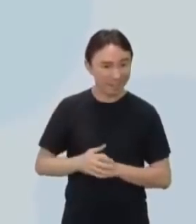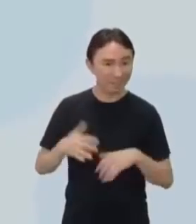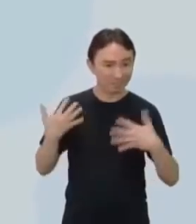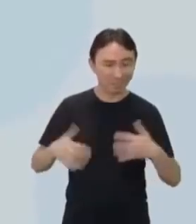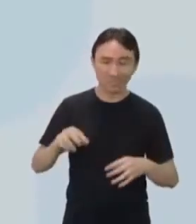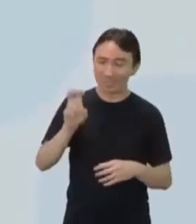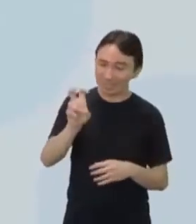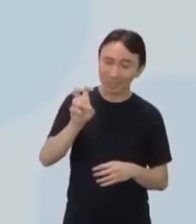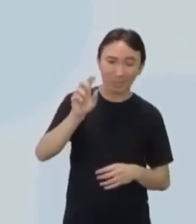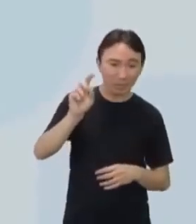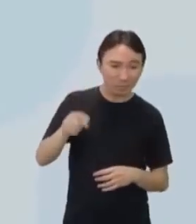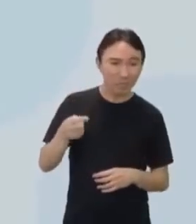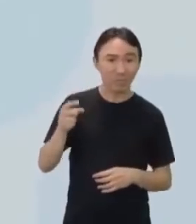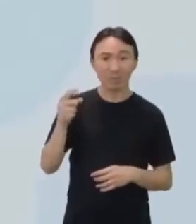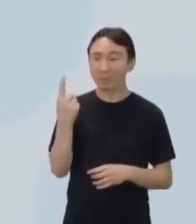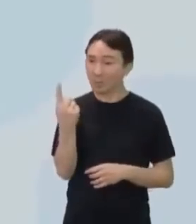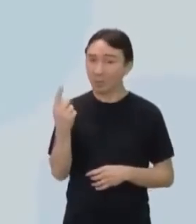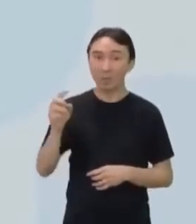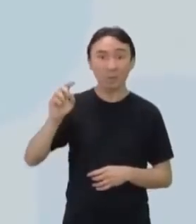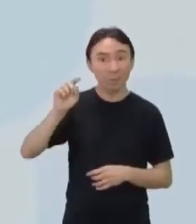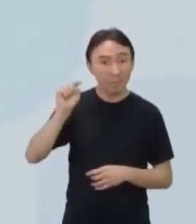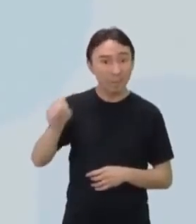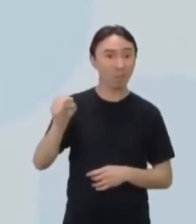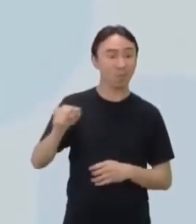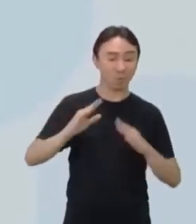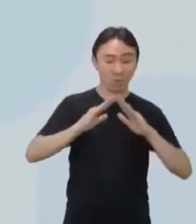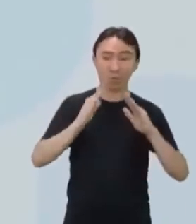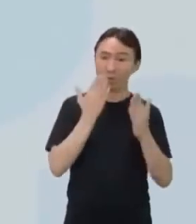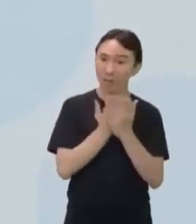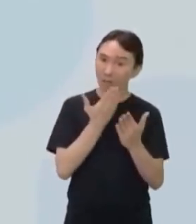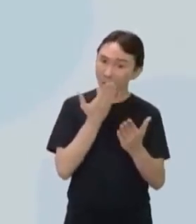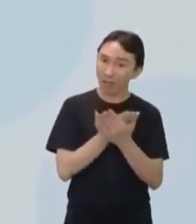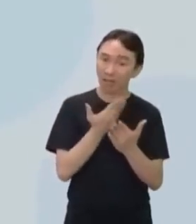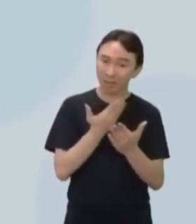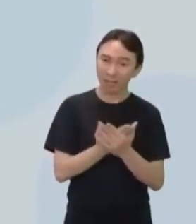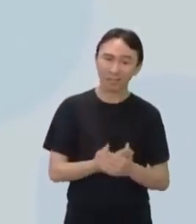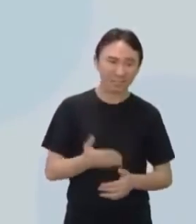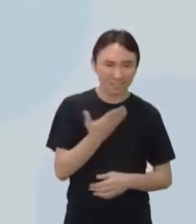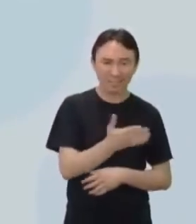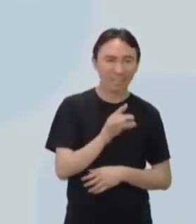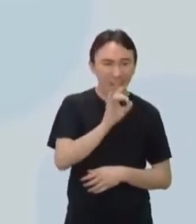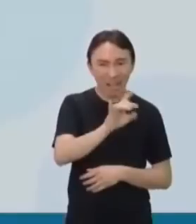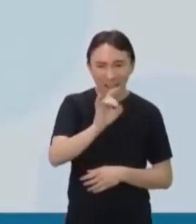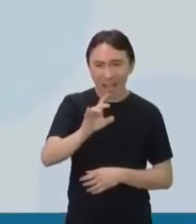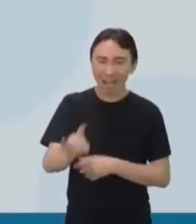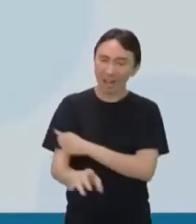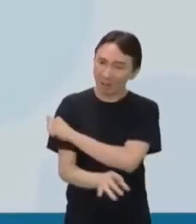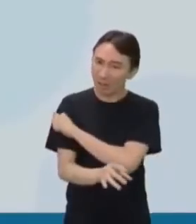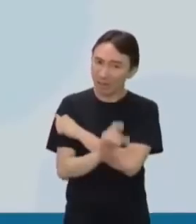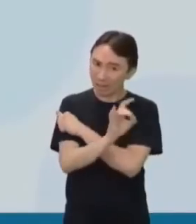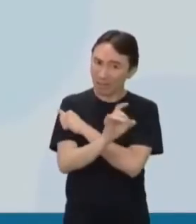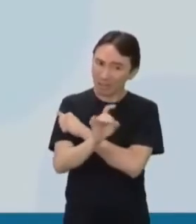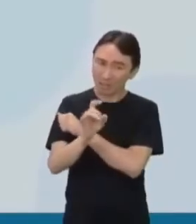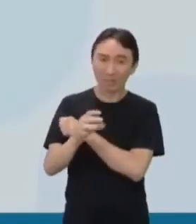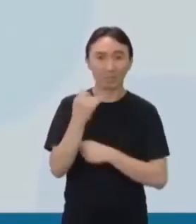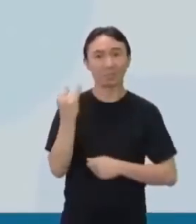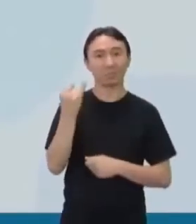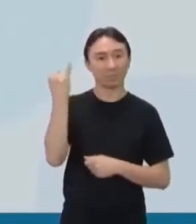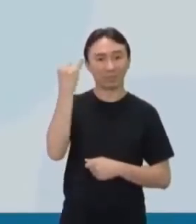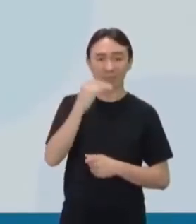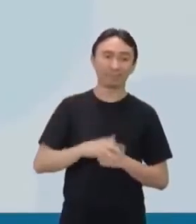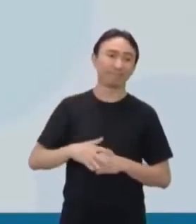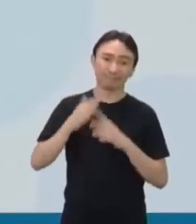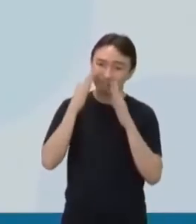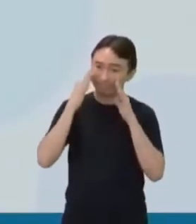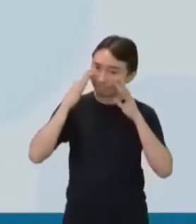mesmo sendo muito grande, cada estudante importa para a gente enquanto rede estadual, tá bom?